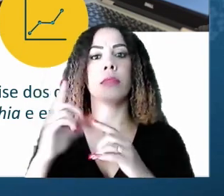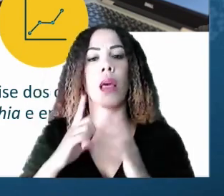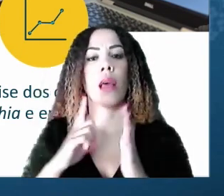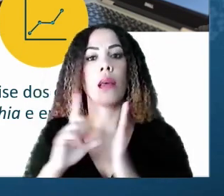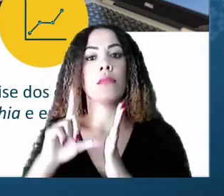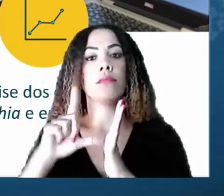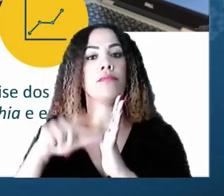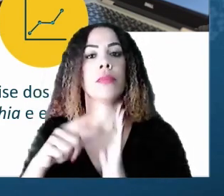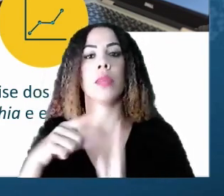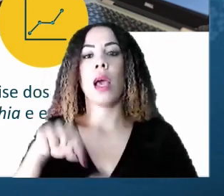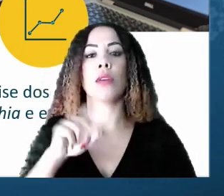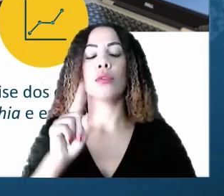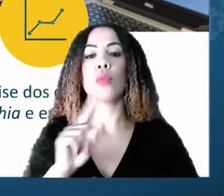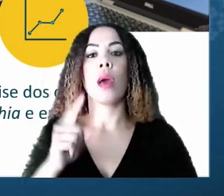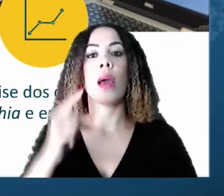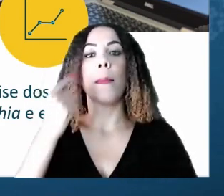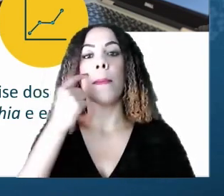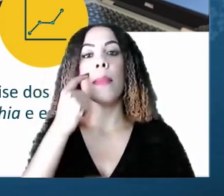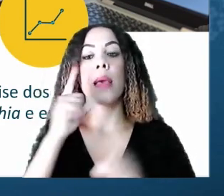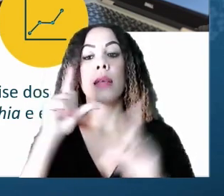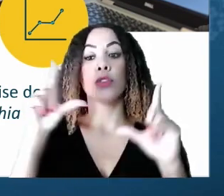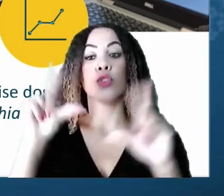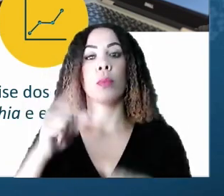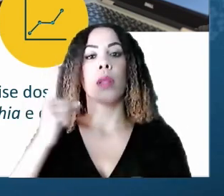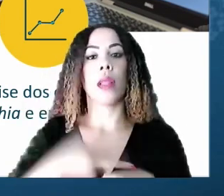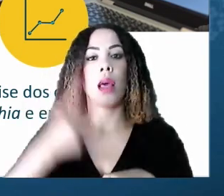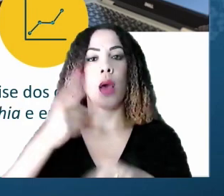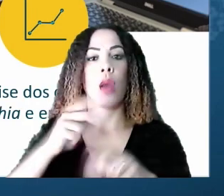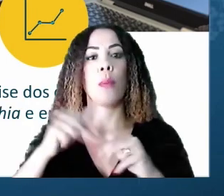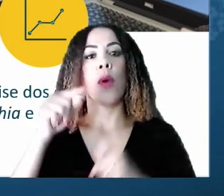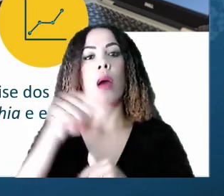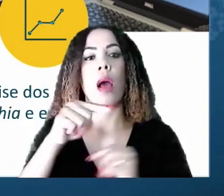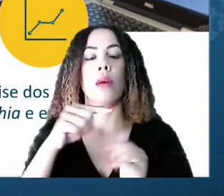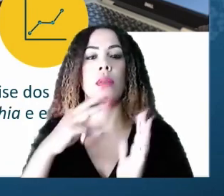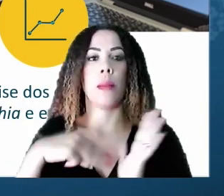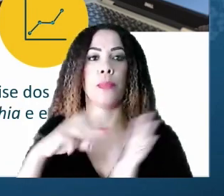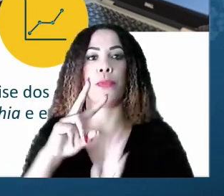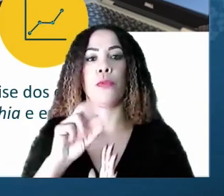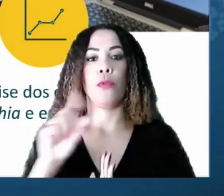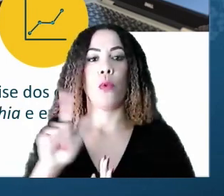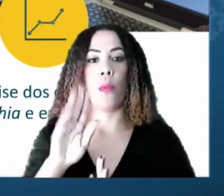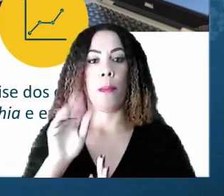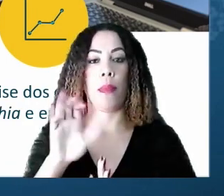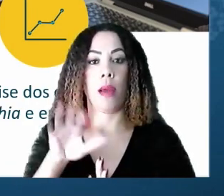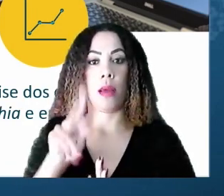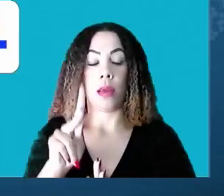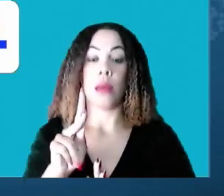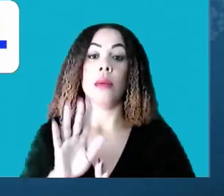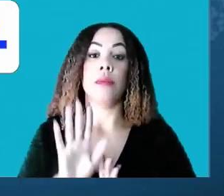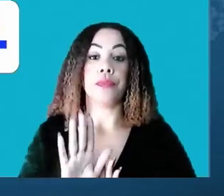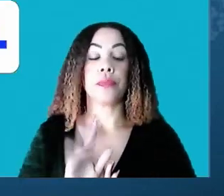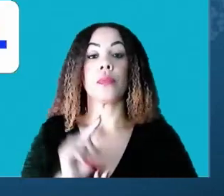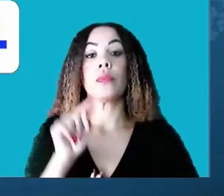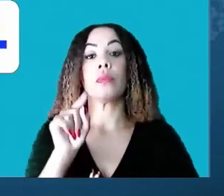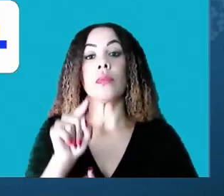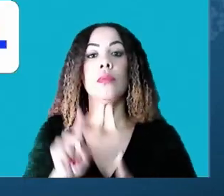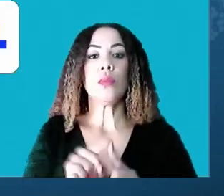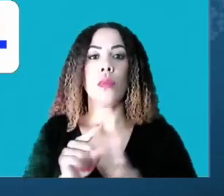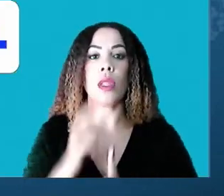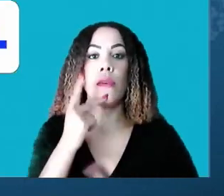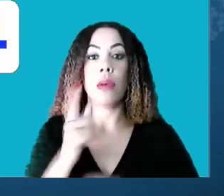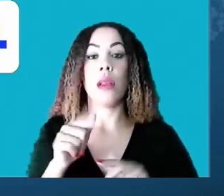um efeito direto de redução ao método Wolbachia, apesar da gente tudo indicar que também seja decorrente